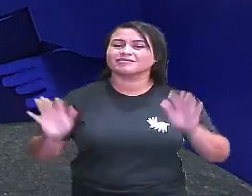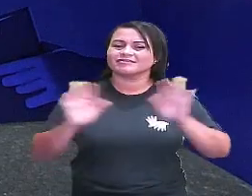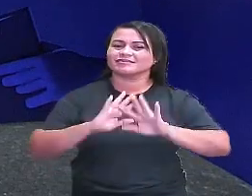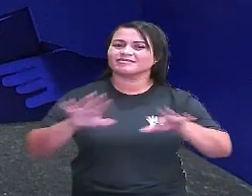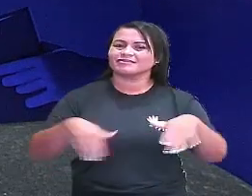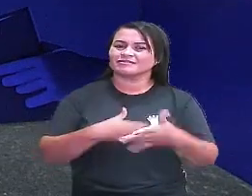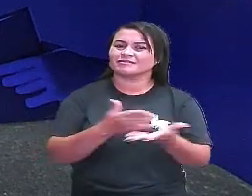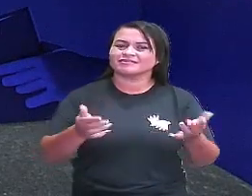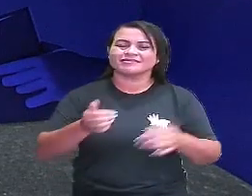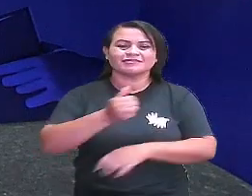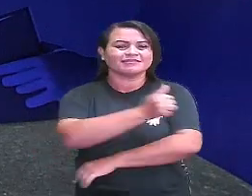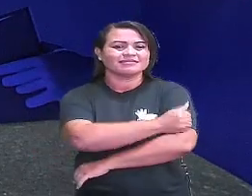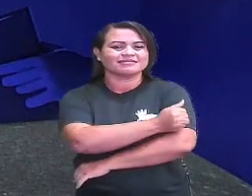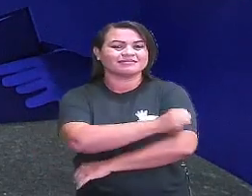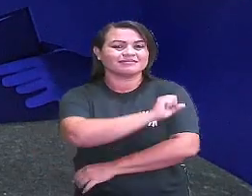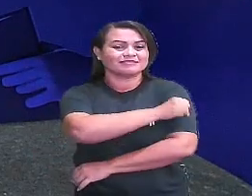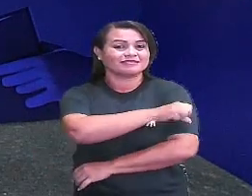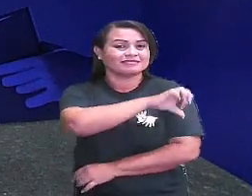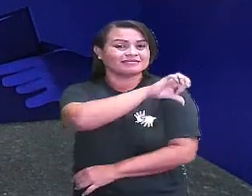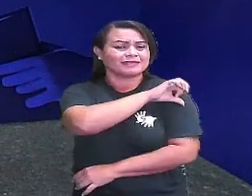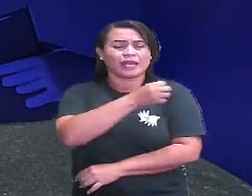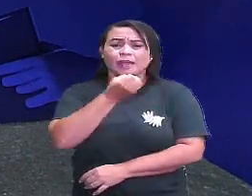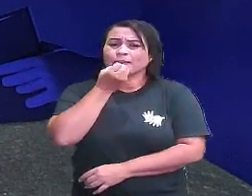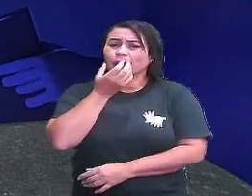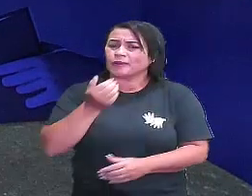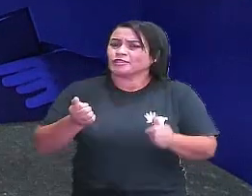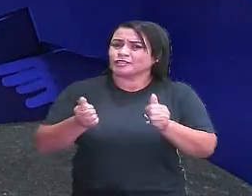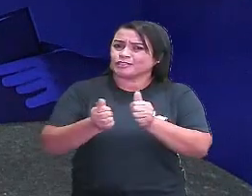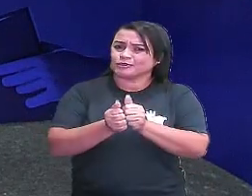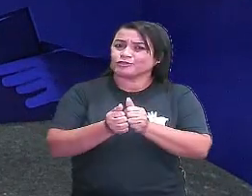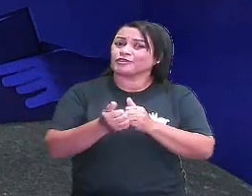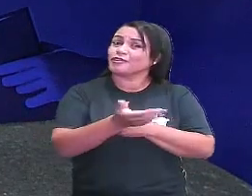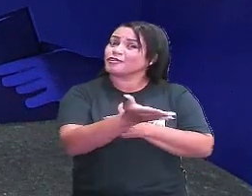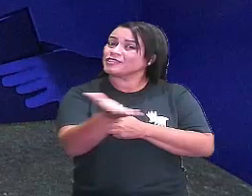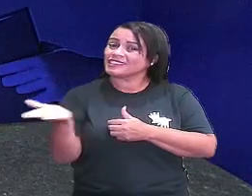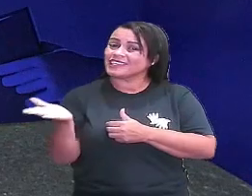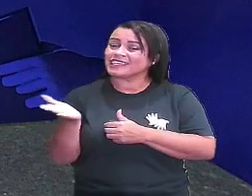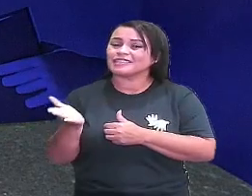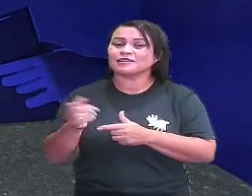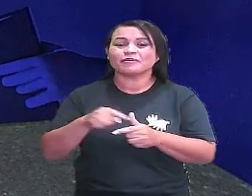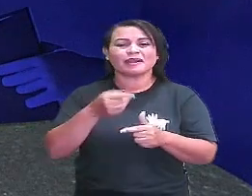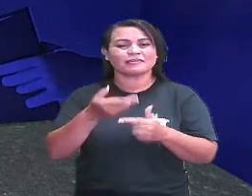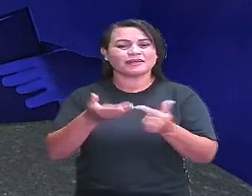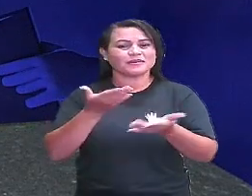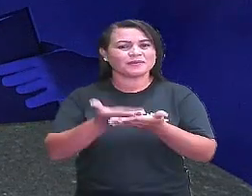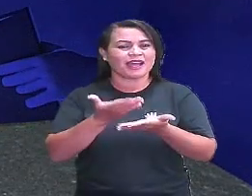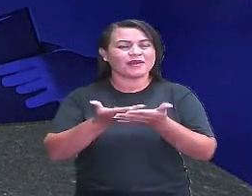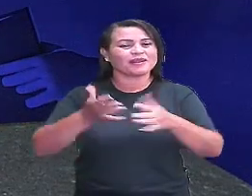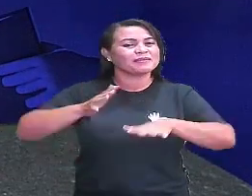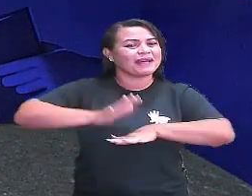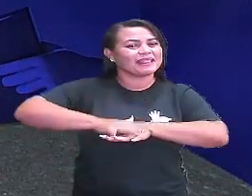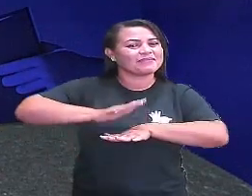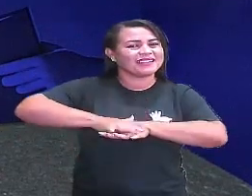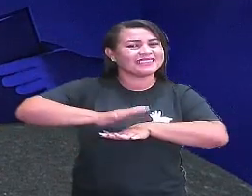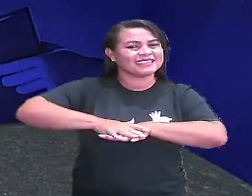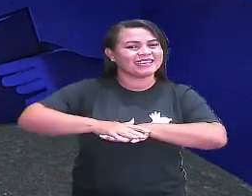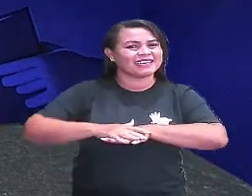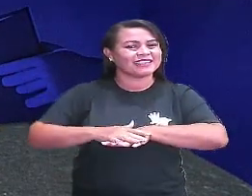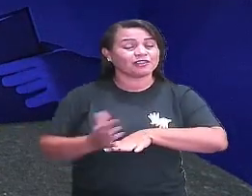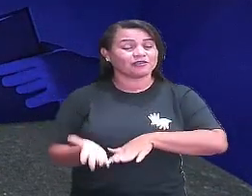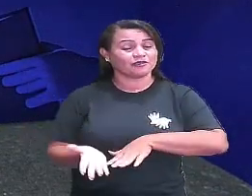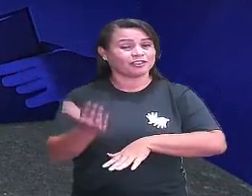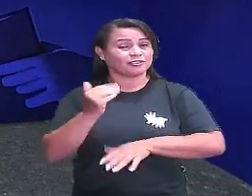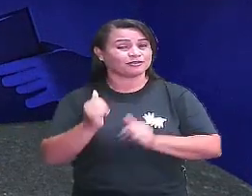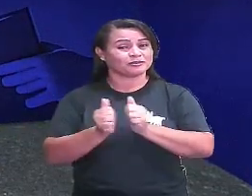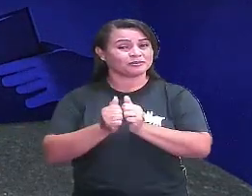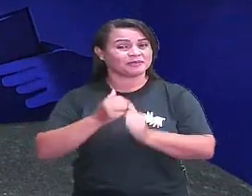Olá, estudantes do 8º e 9º ano! Que bom estar aqui com vocês para mais uma aula de matemática.